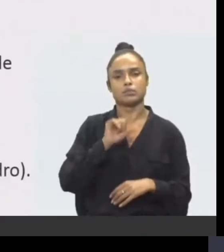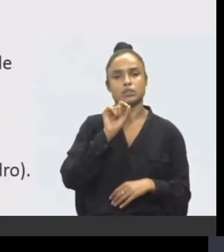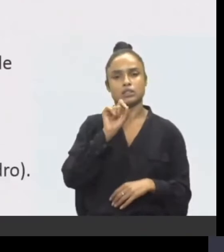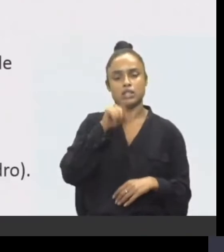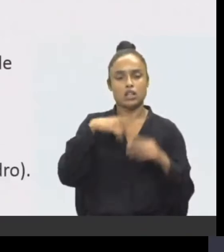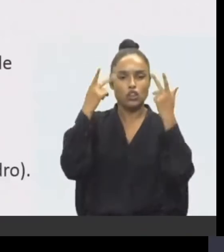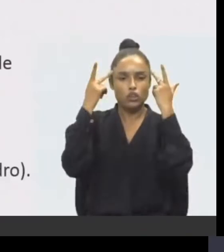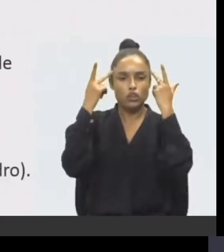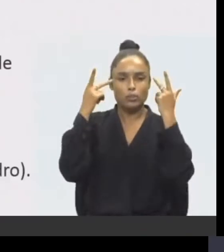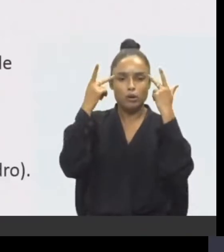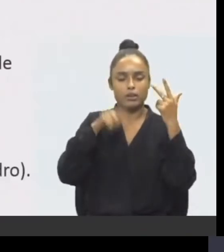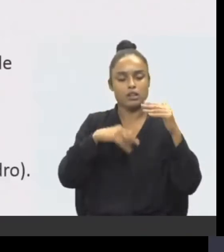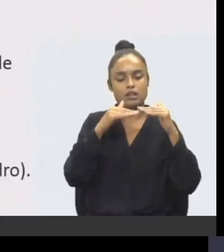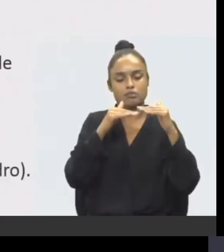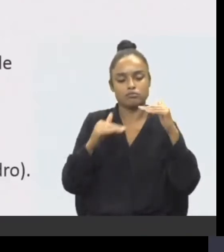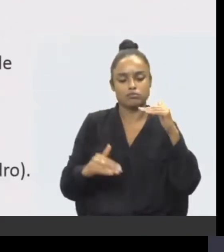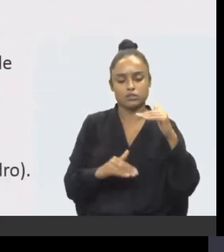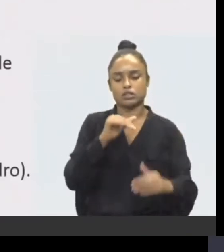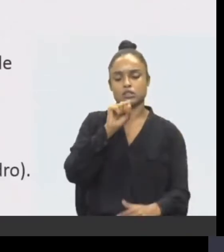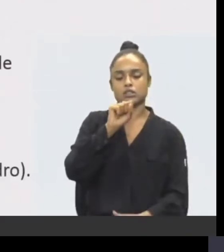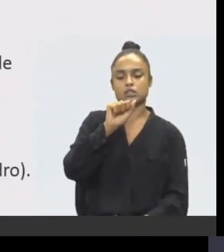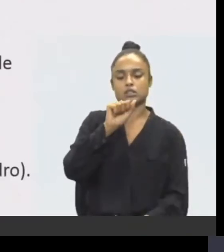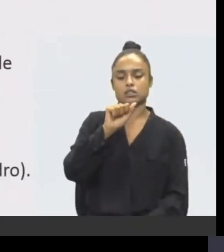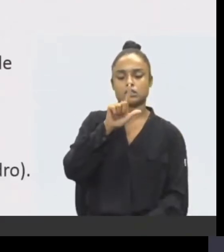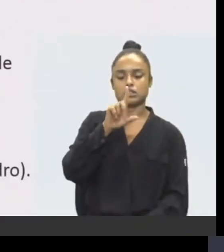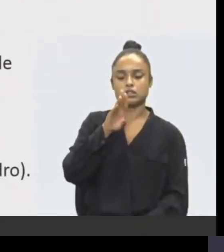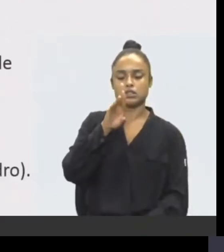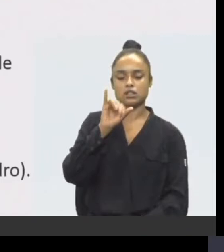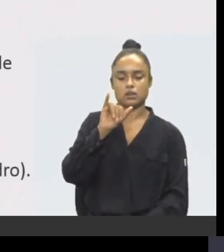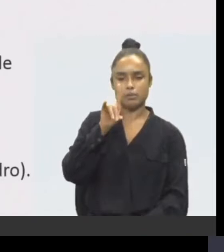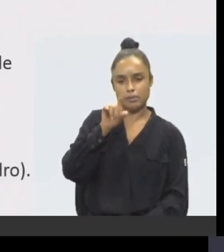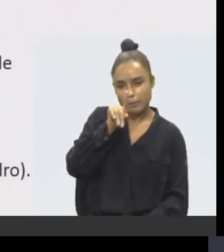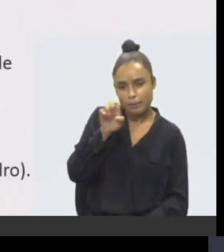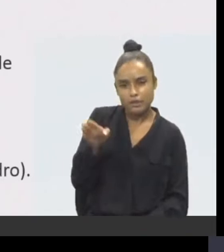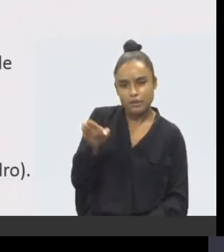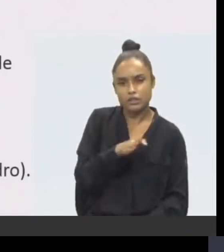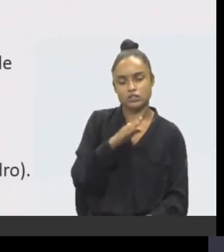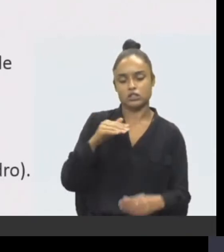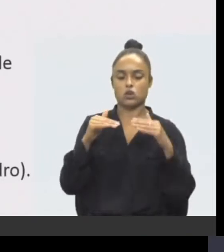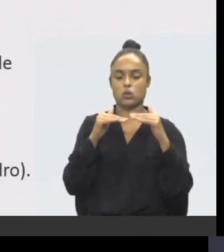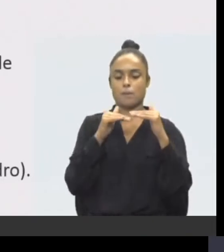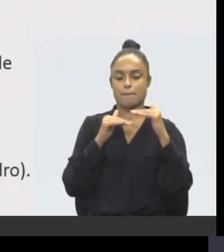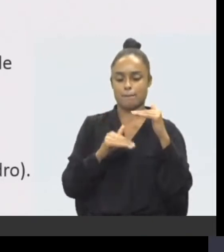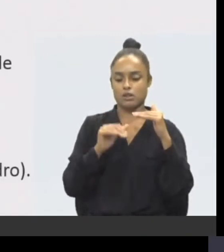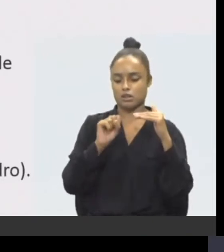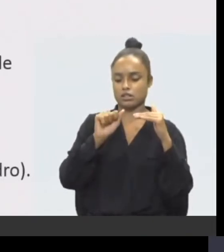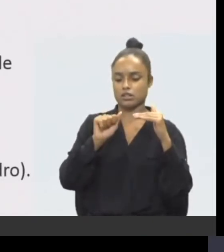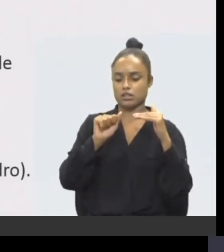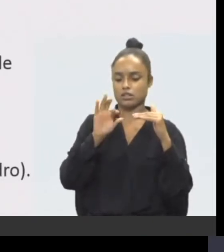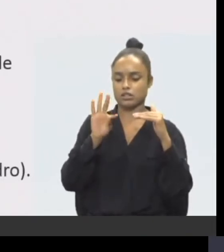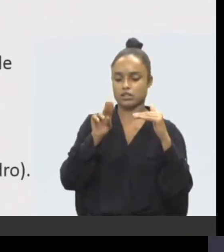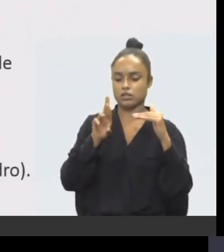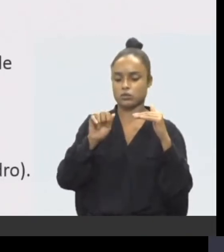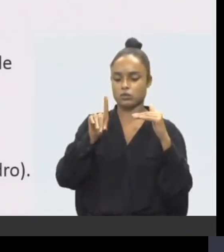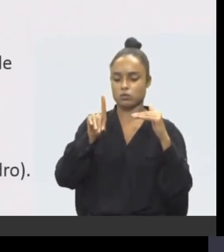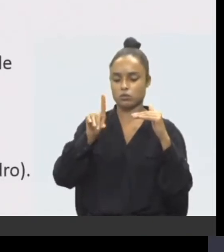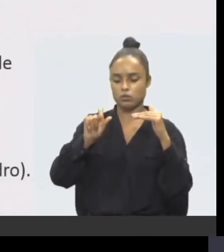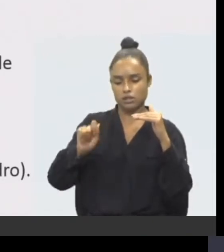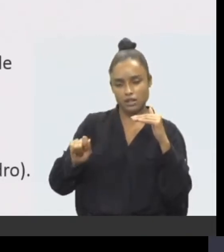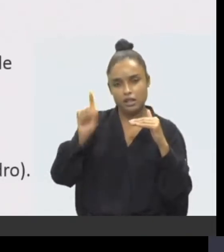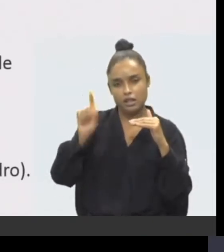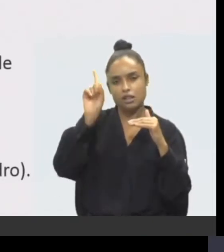composto. No meio, nós temos a solução saturada, que ela vai ser preparada próximo ao ponto de saturação, que é